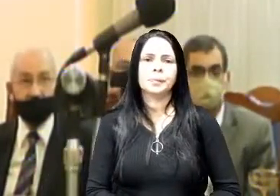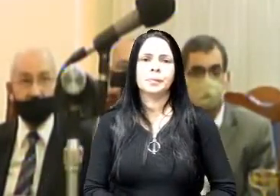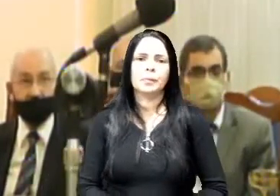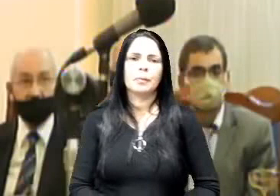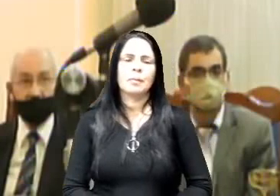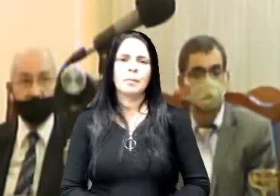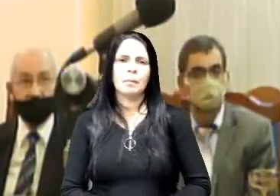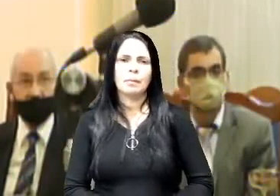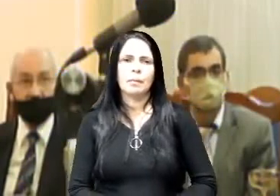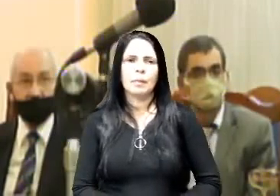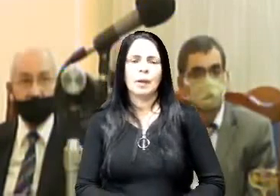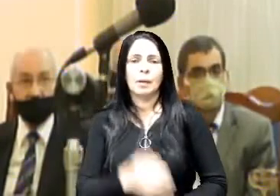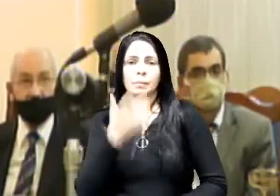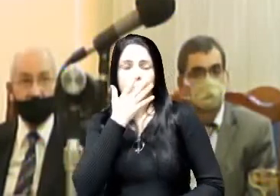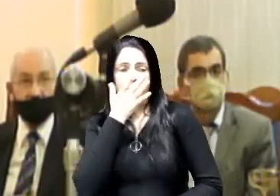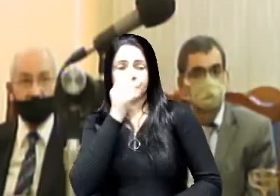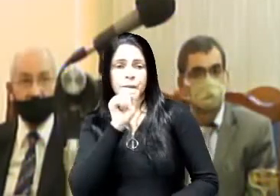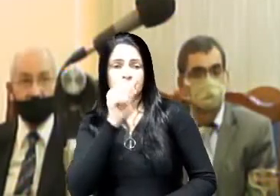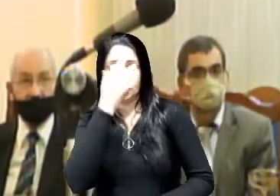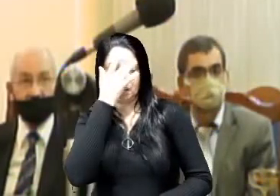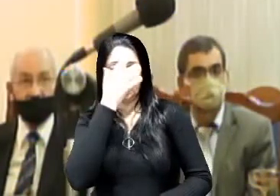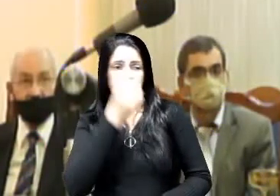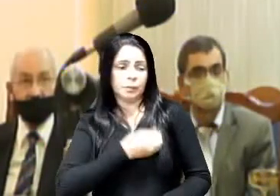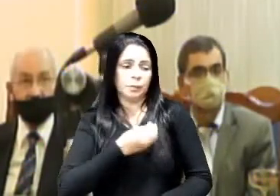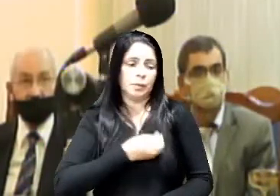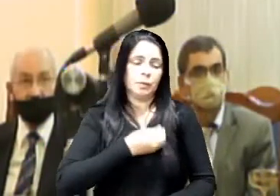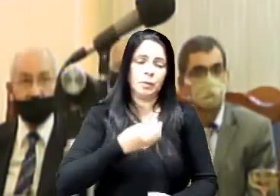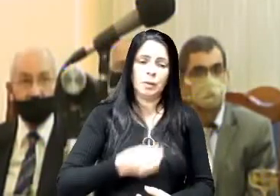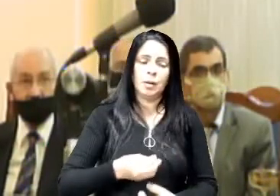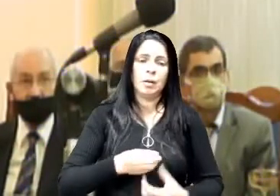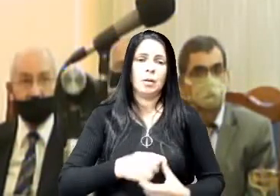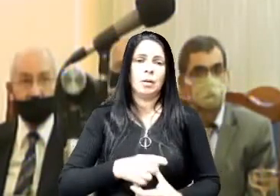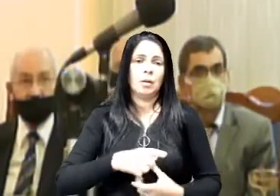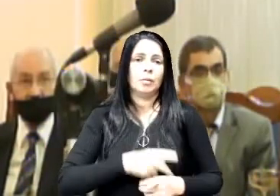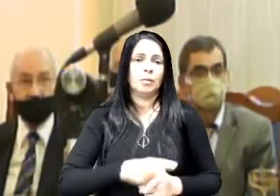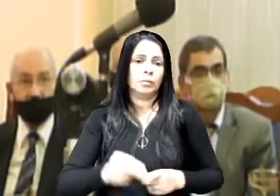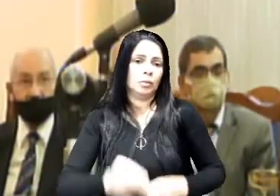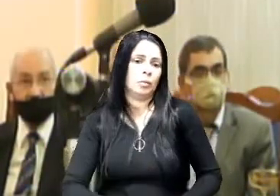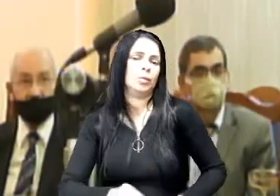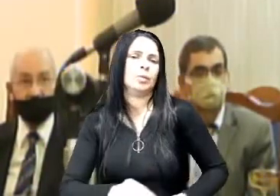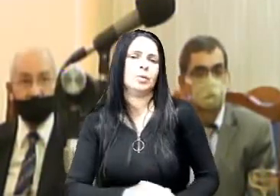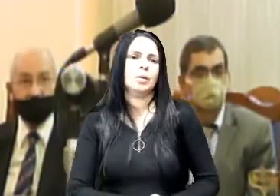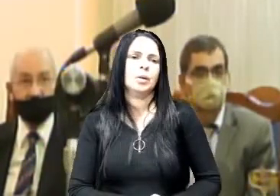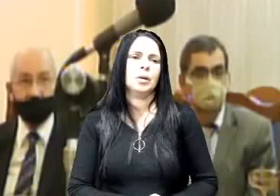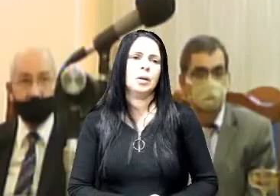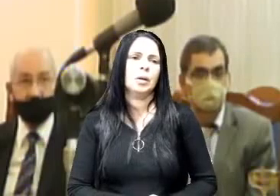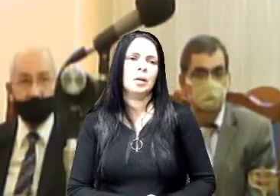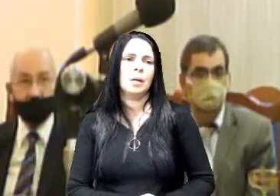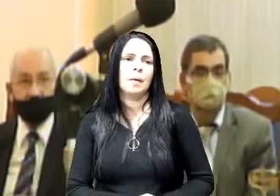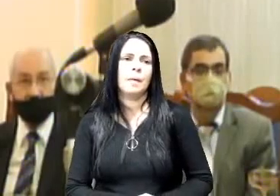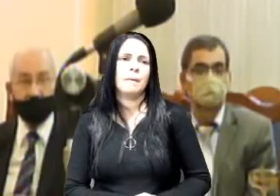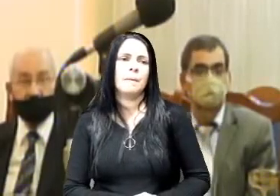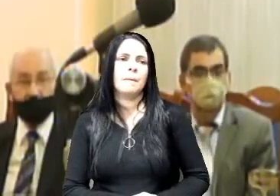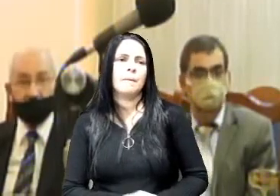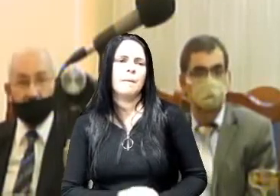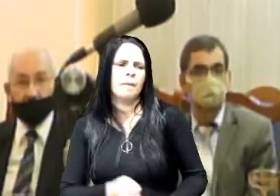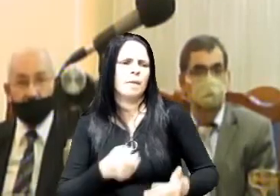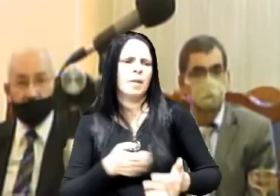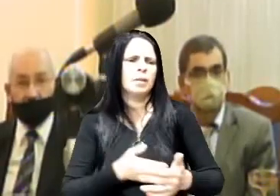Quem vive uma vida vitoriosa é porque vive enfrentando lutas, mas vencendo.